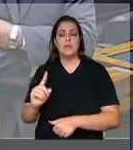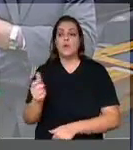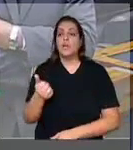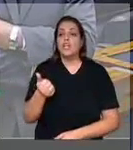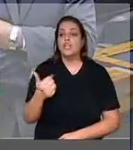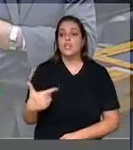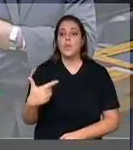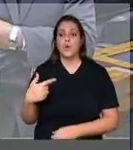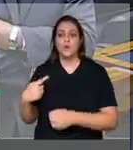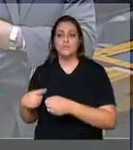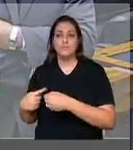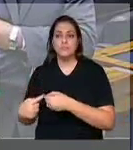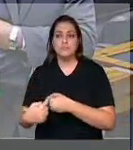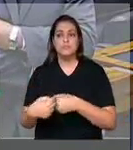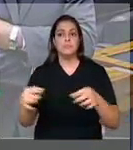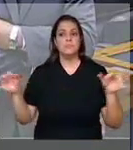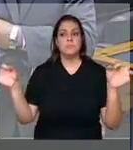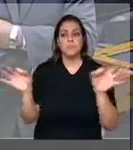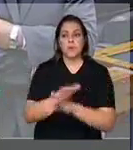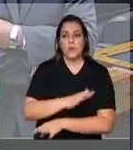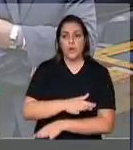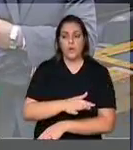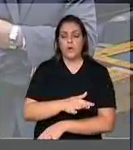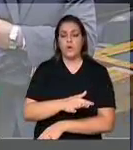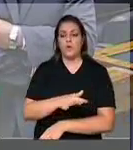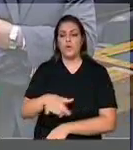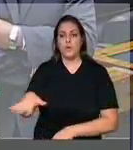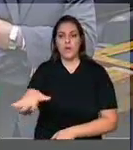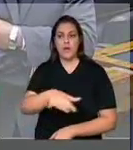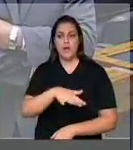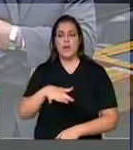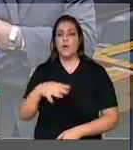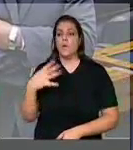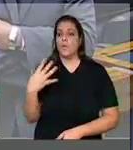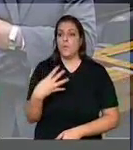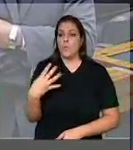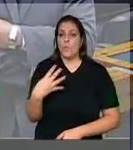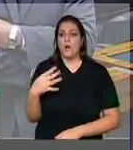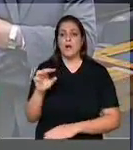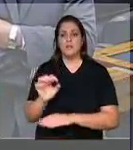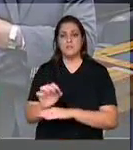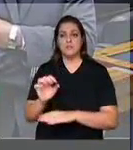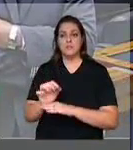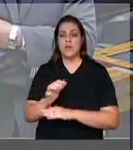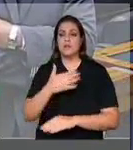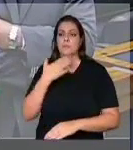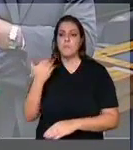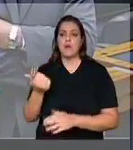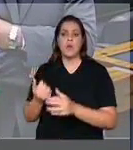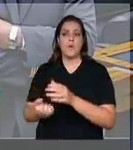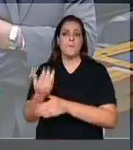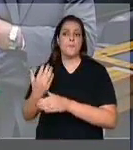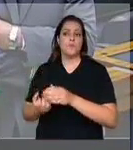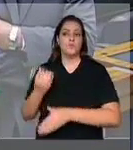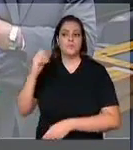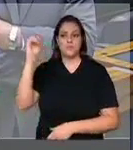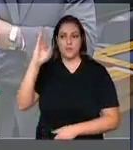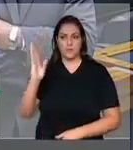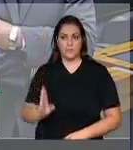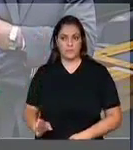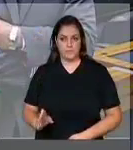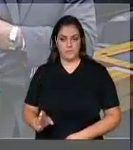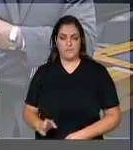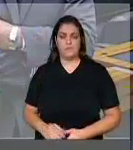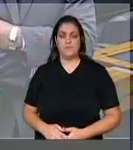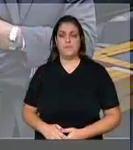todas com pavimentações asfálticas. É o quarto estado do Rio Grande do Sul em produtividade. E, ao